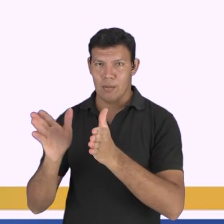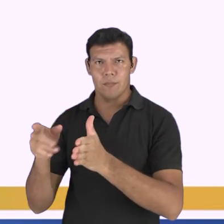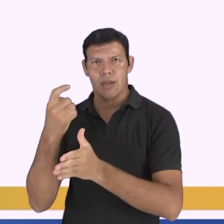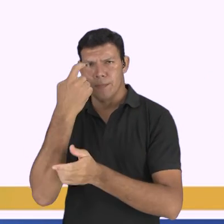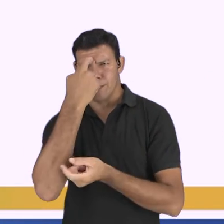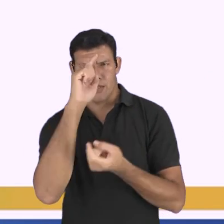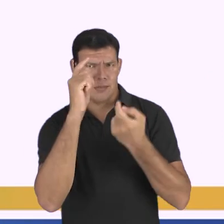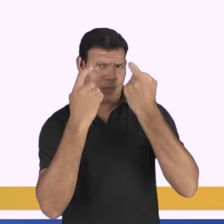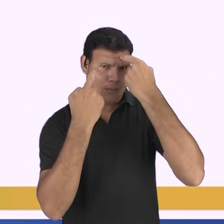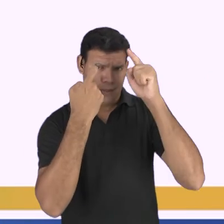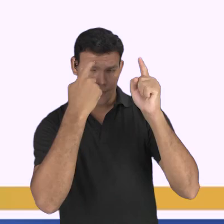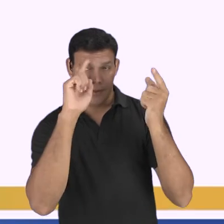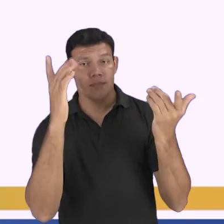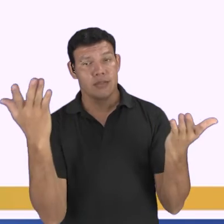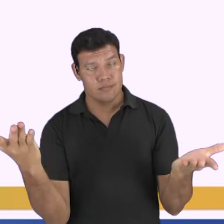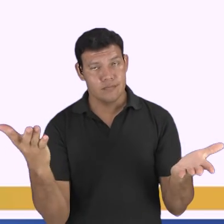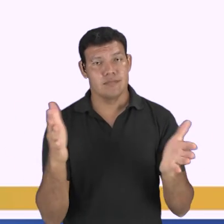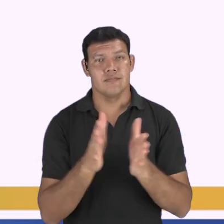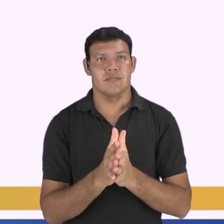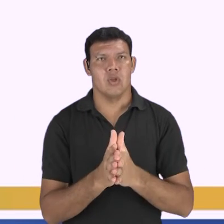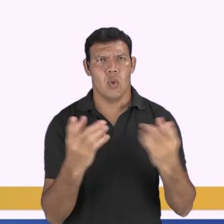ideias, tá? Não